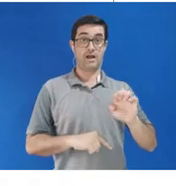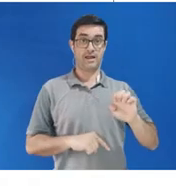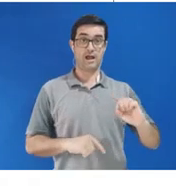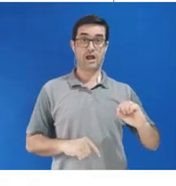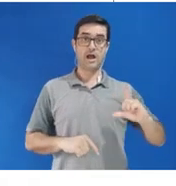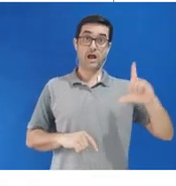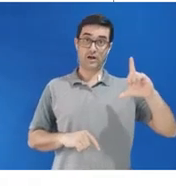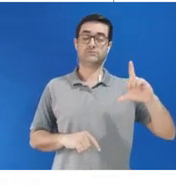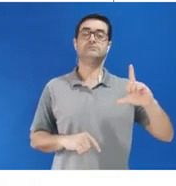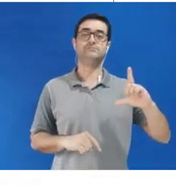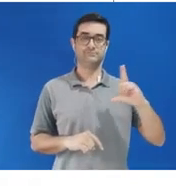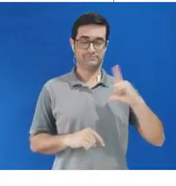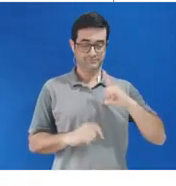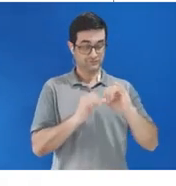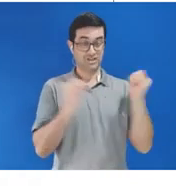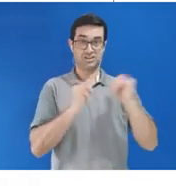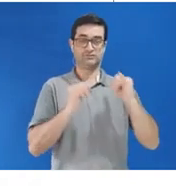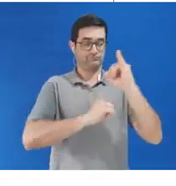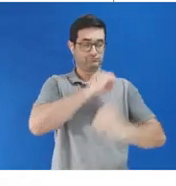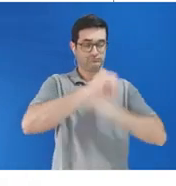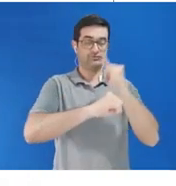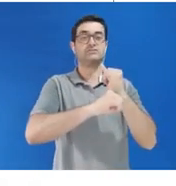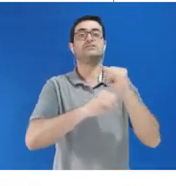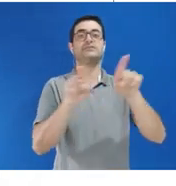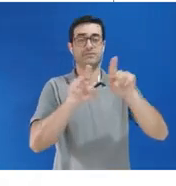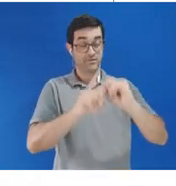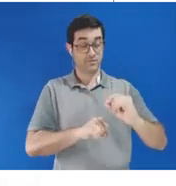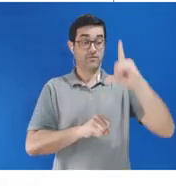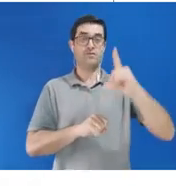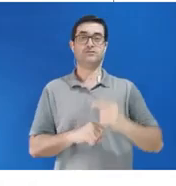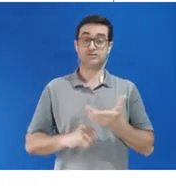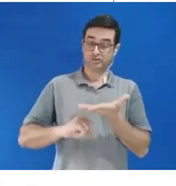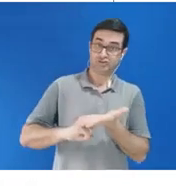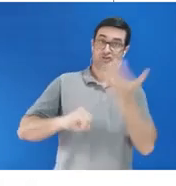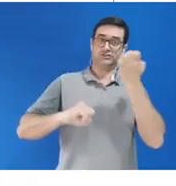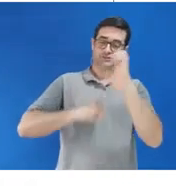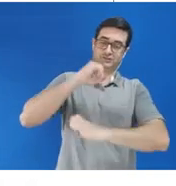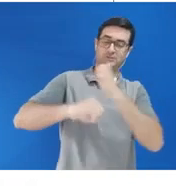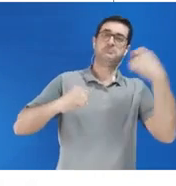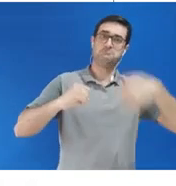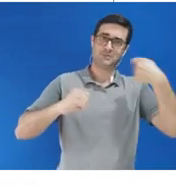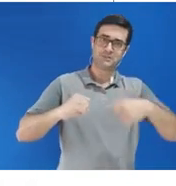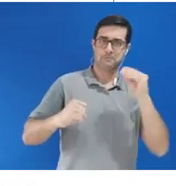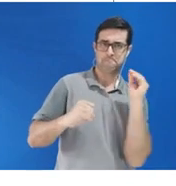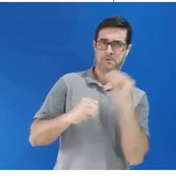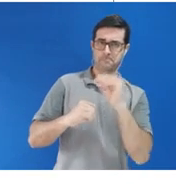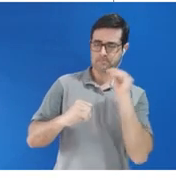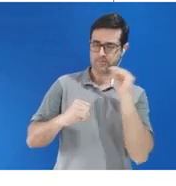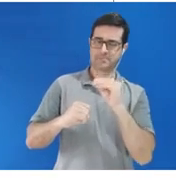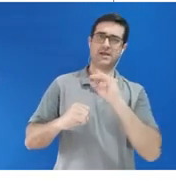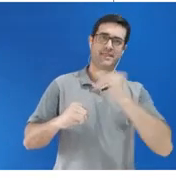uma alta energia de ionização, ou seja, para eu tirar um elétron dele, eu preciso de muita energia,